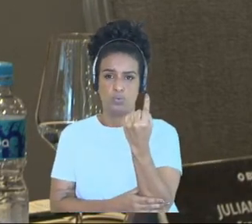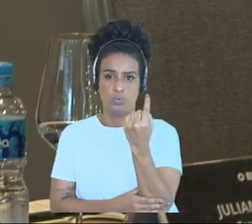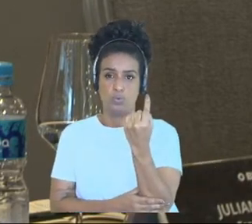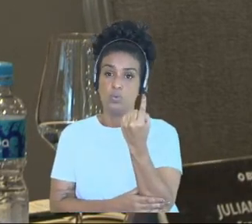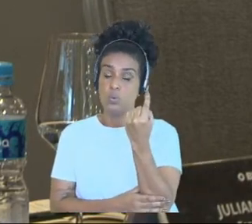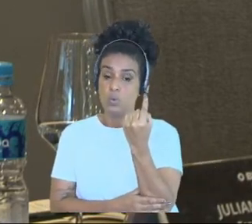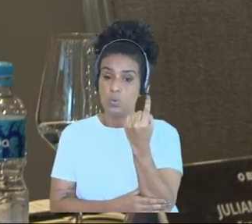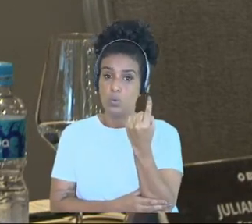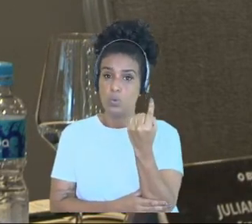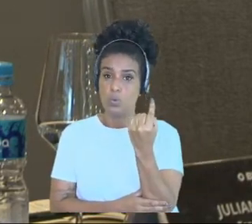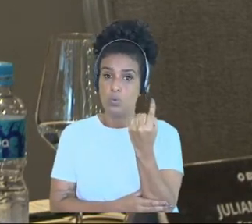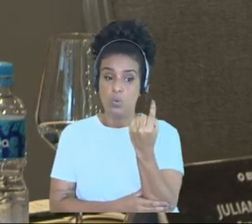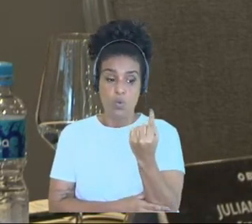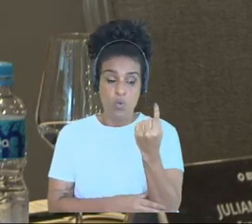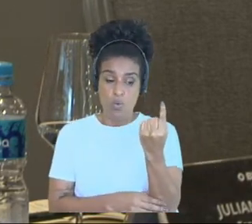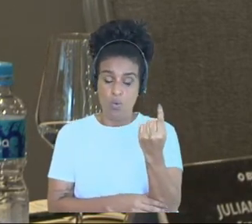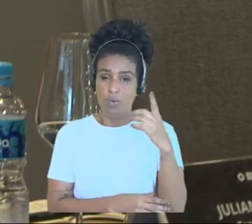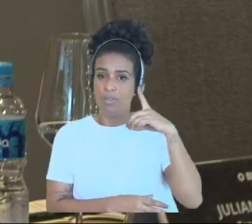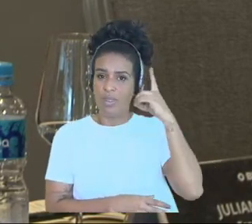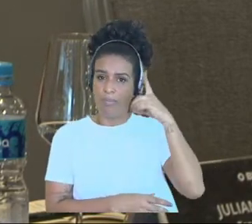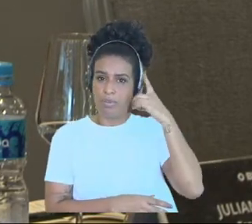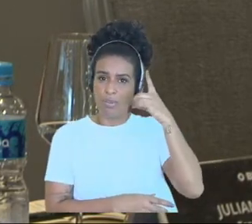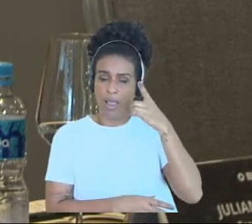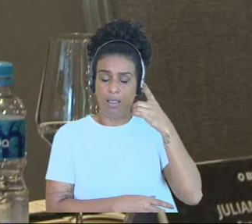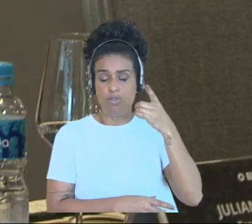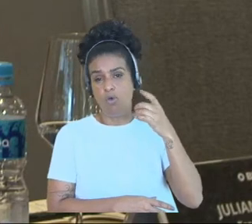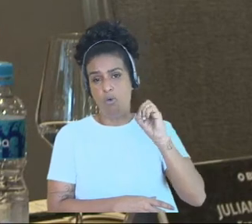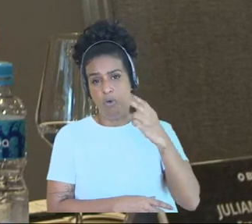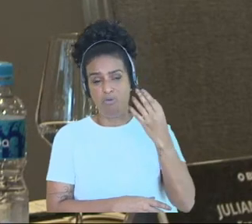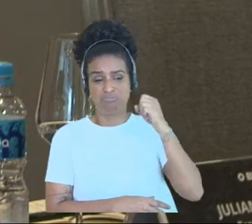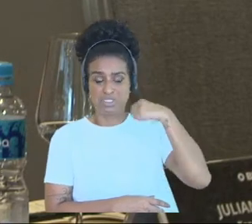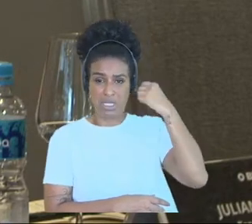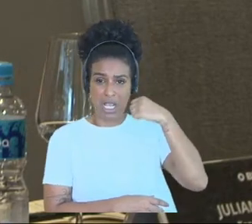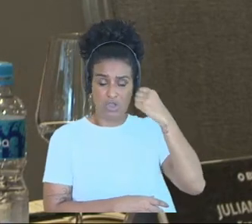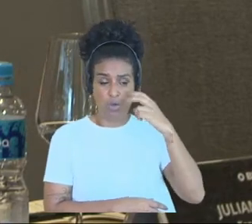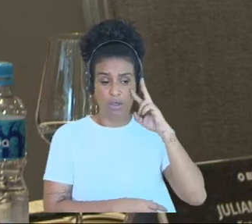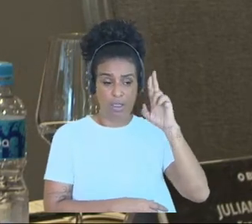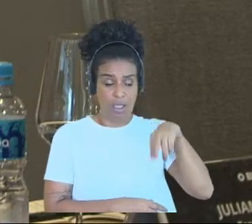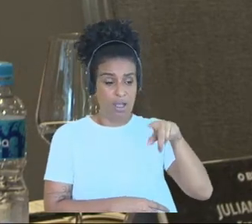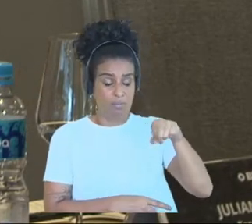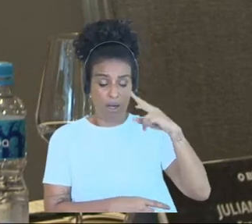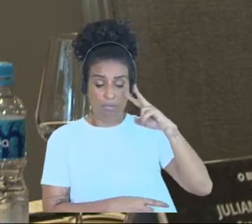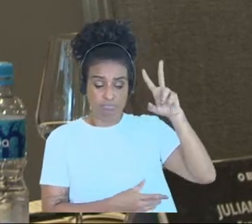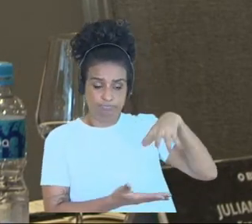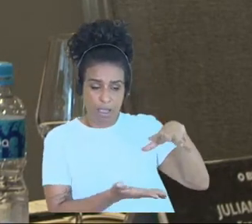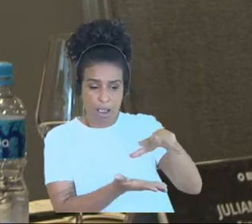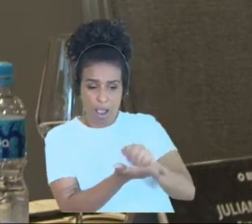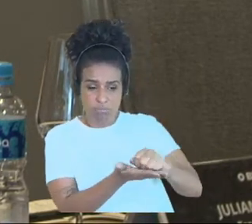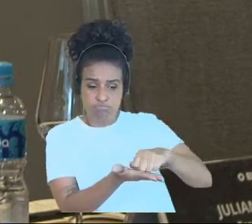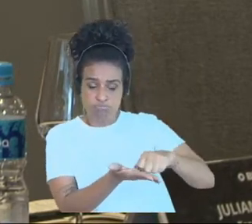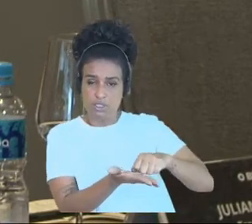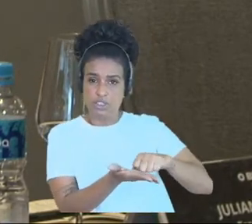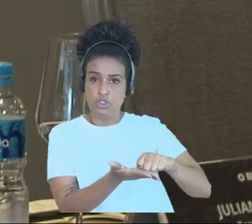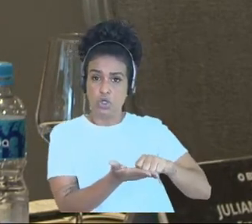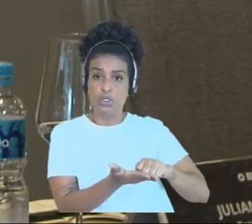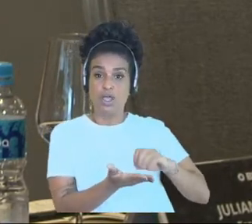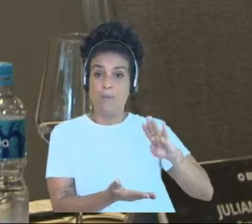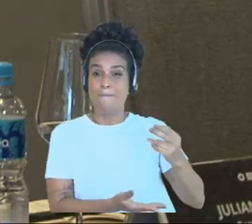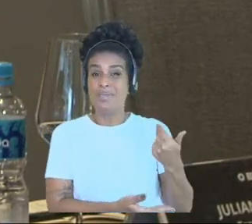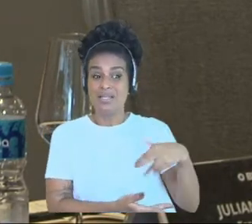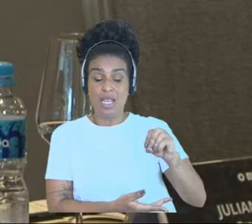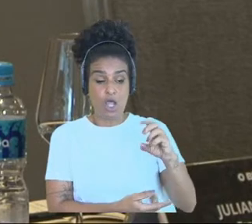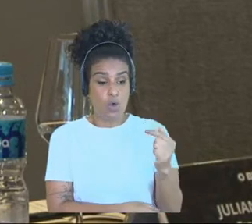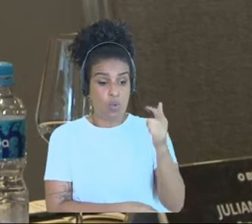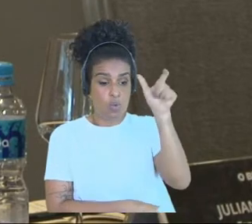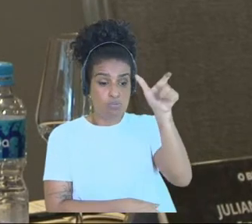ou deputado, de reveza ano a ano, que é o relator geral do orçamento. Ou seja, nós temos bilhões concentrados na mão de uma pessoa só. E